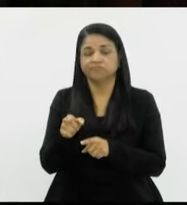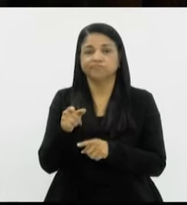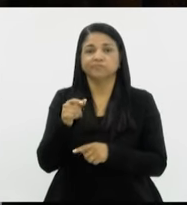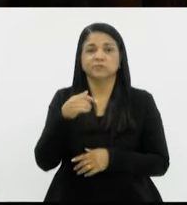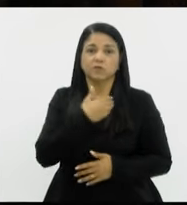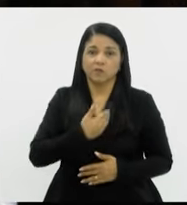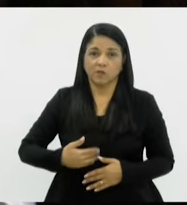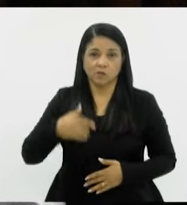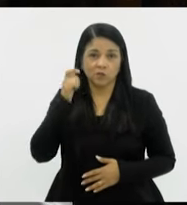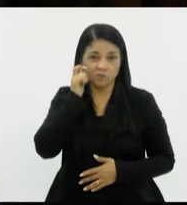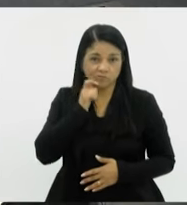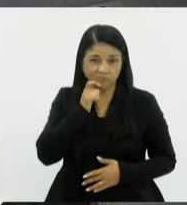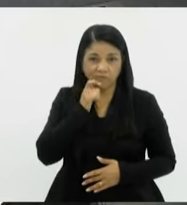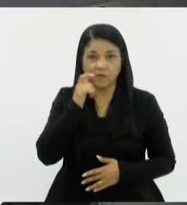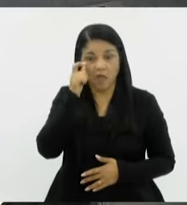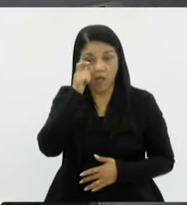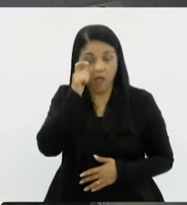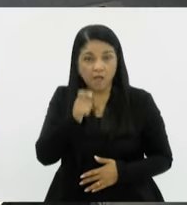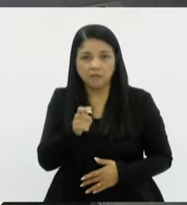questões.